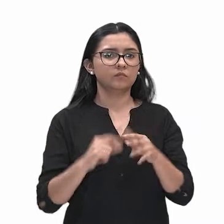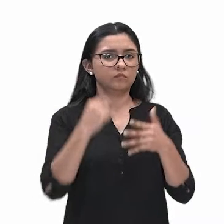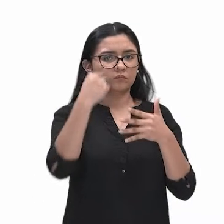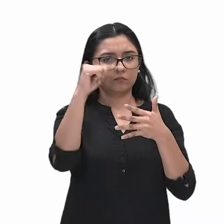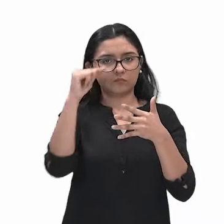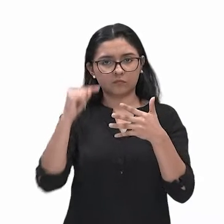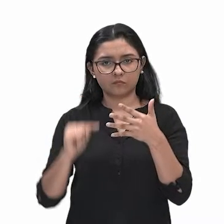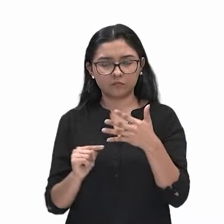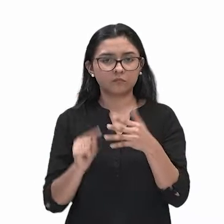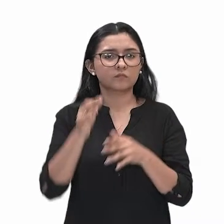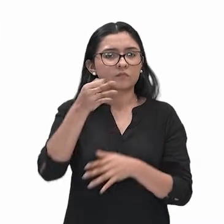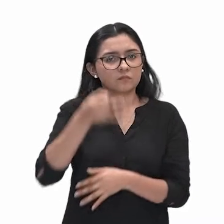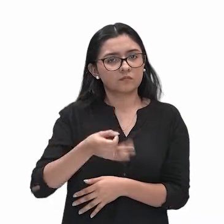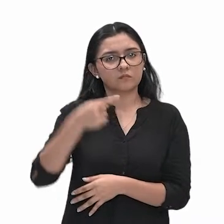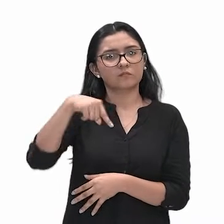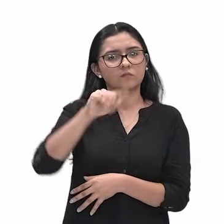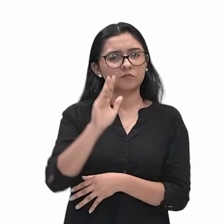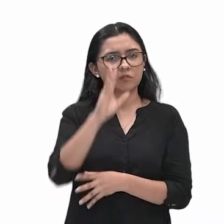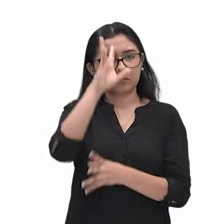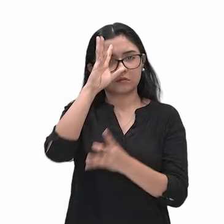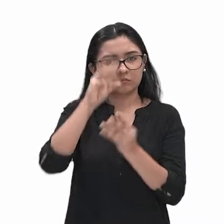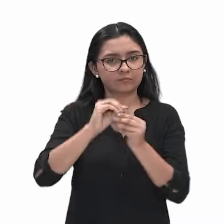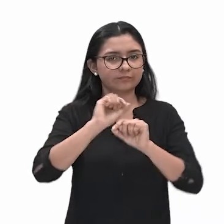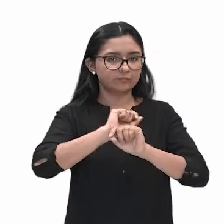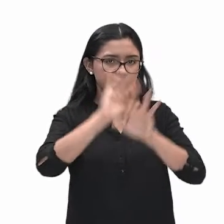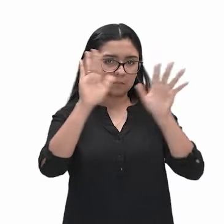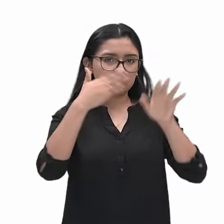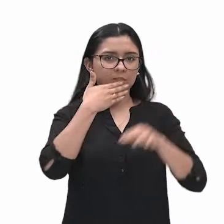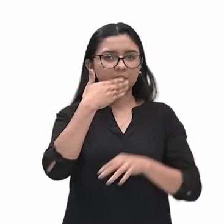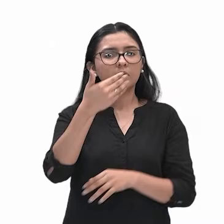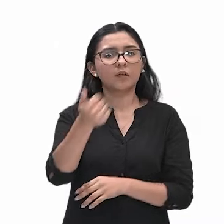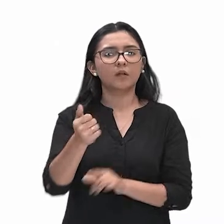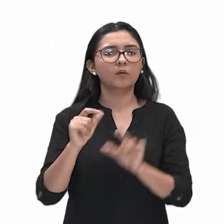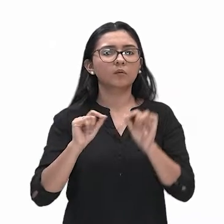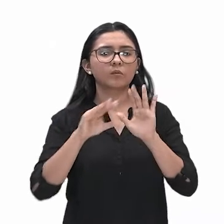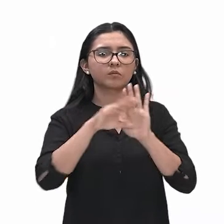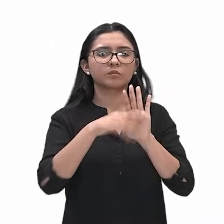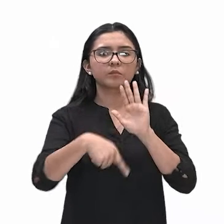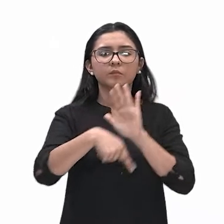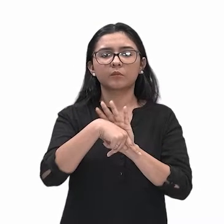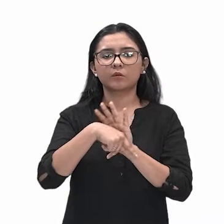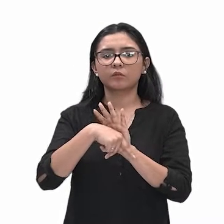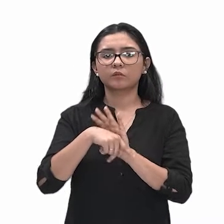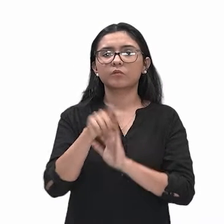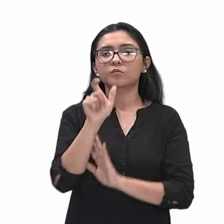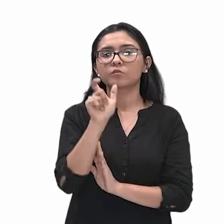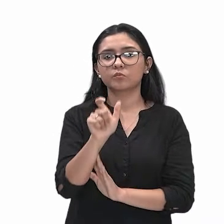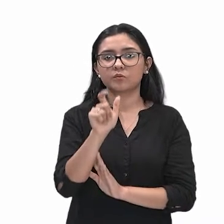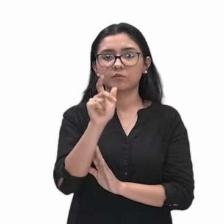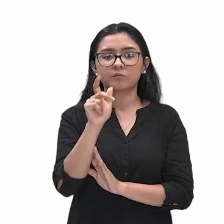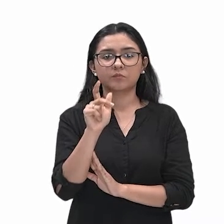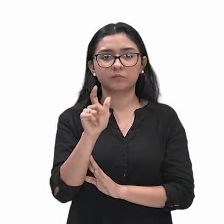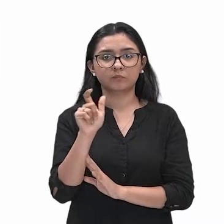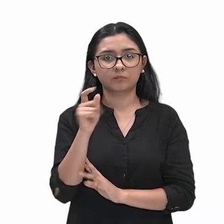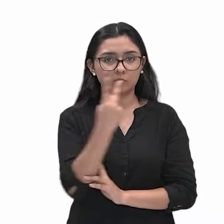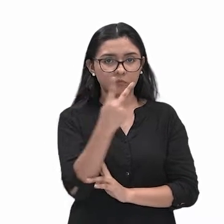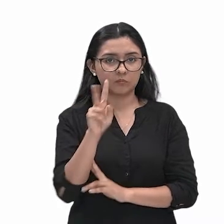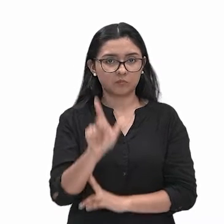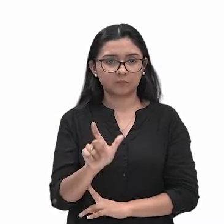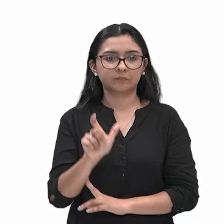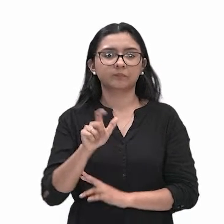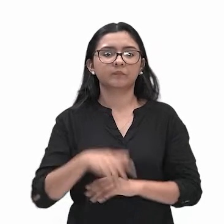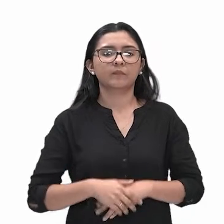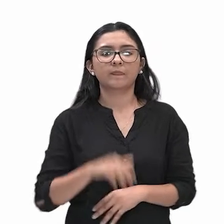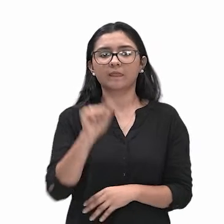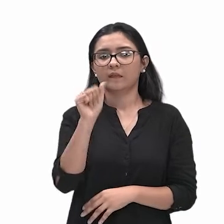oxigenados, tenho certeza que já vai entender um pouquinho melhor, essas duas palavrinhas que eu coloquei aqui para vocês, que é amino